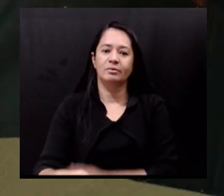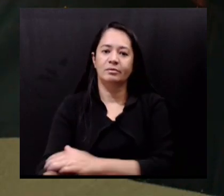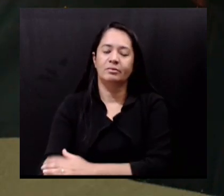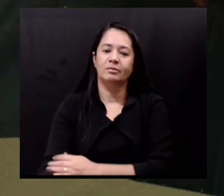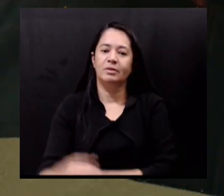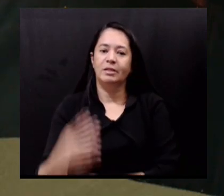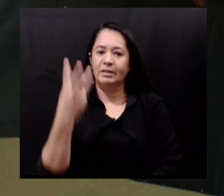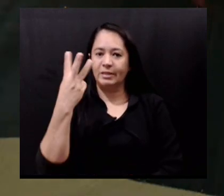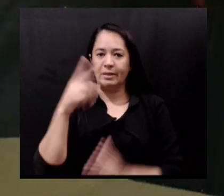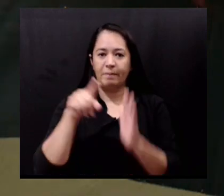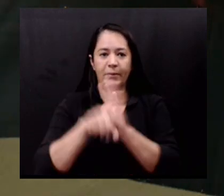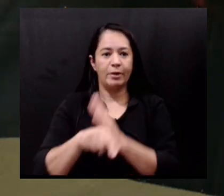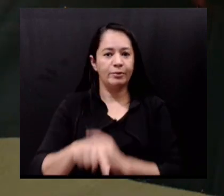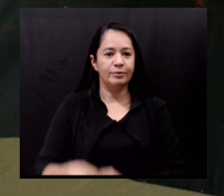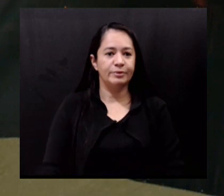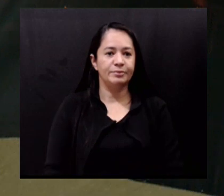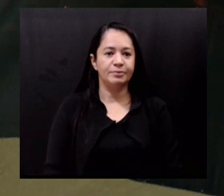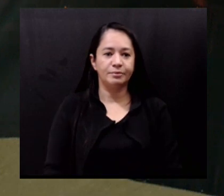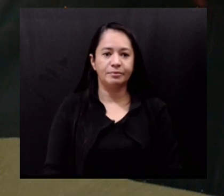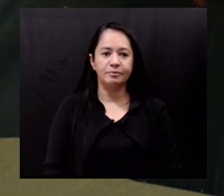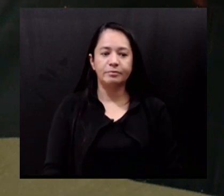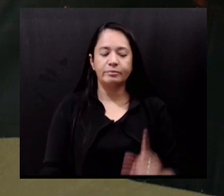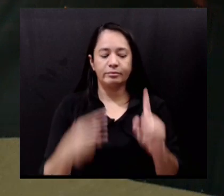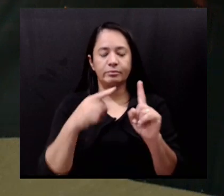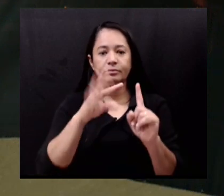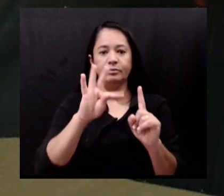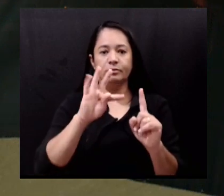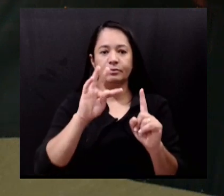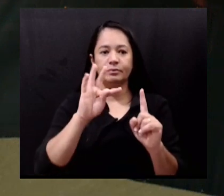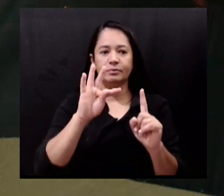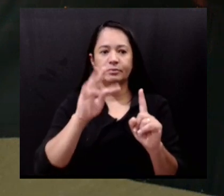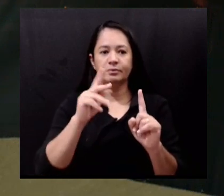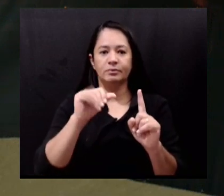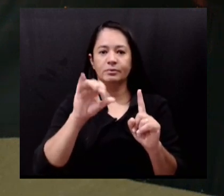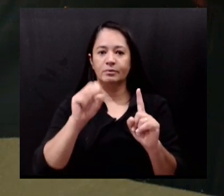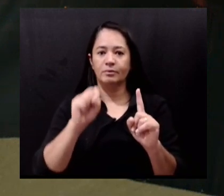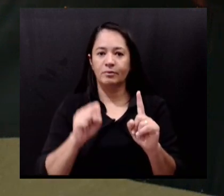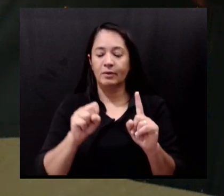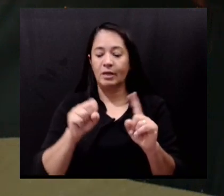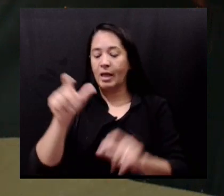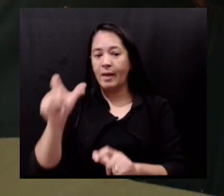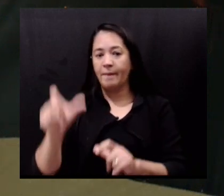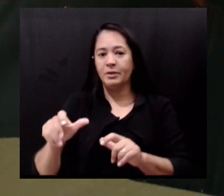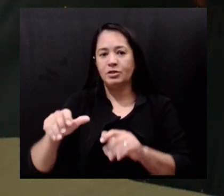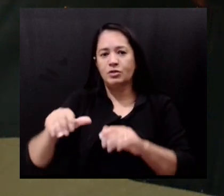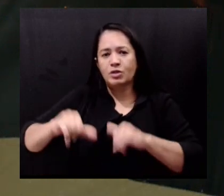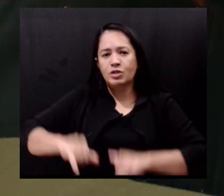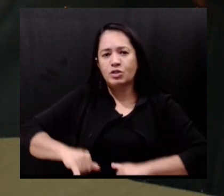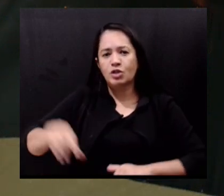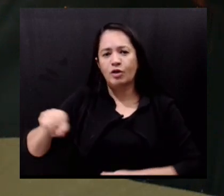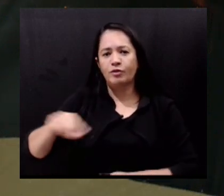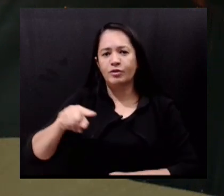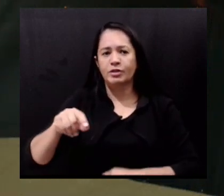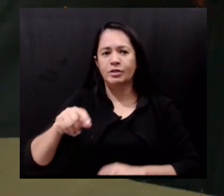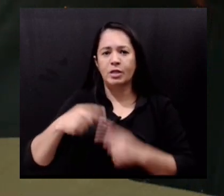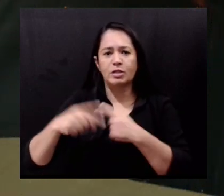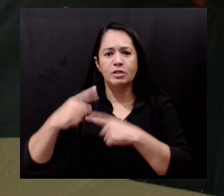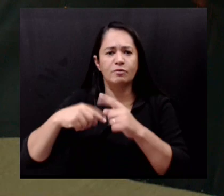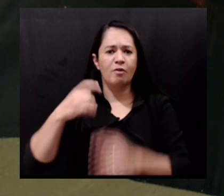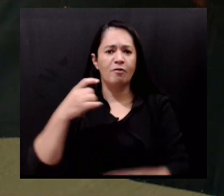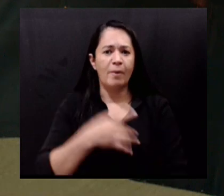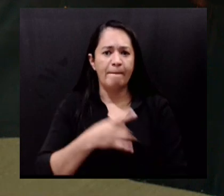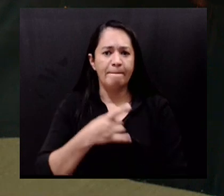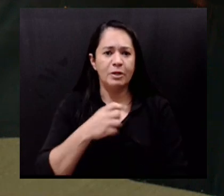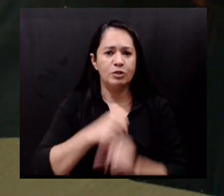A Thaís do Jardim Eulina: quem sofre um cancelamento pode desenvolver medo social ou até pânico? Isso pode impactar a